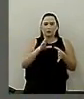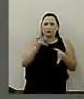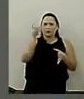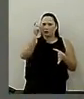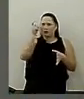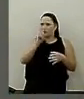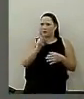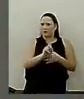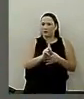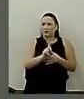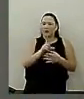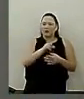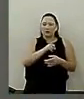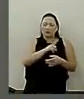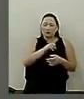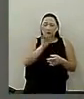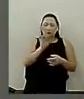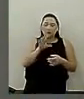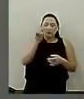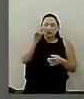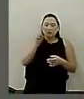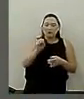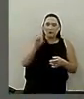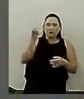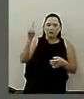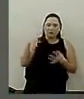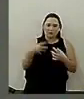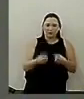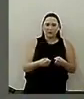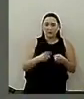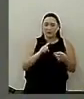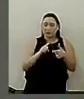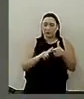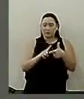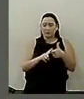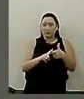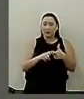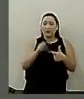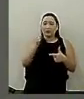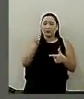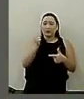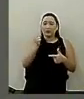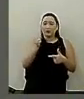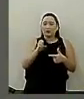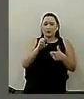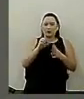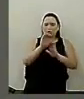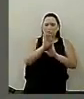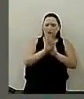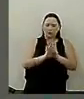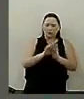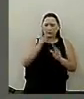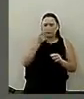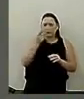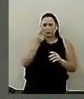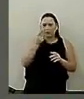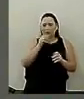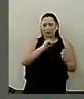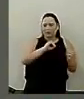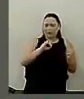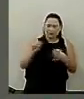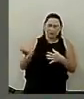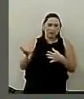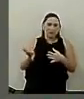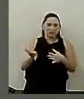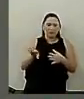Satanás, permanentemente. Segundo, só porque o texto a seguir tratará da expulsão de